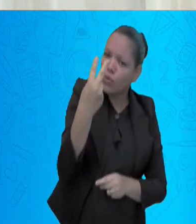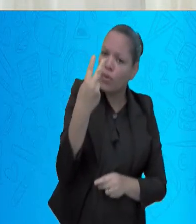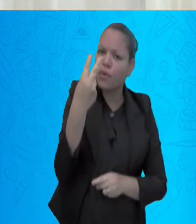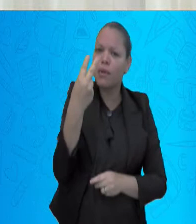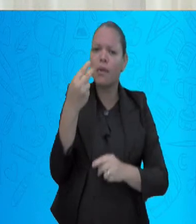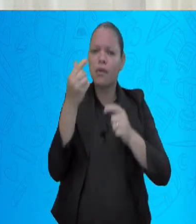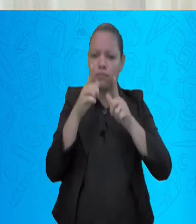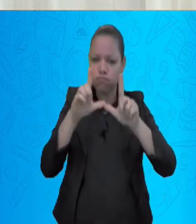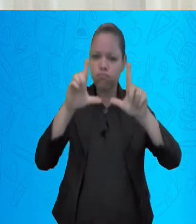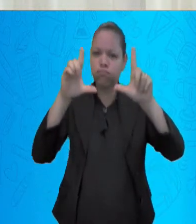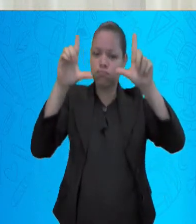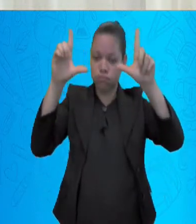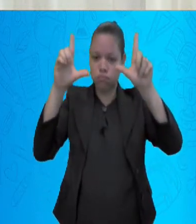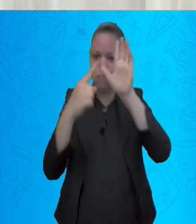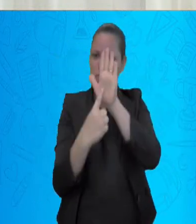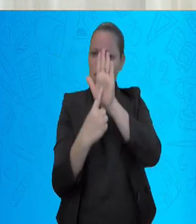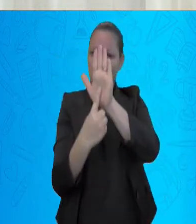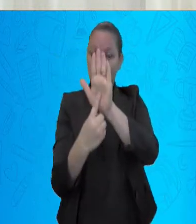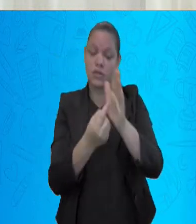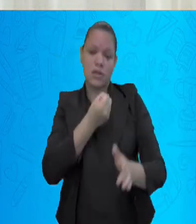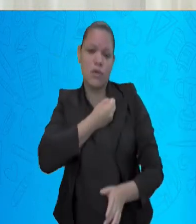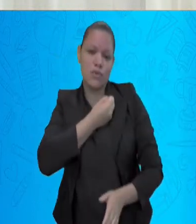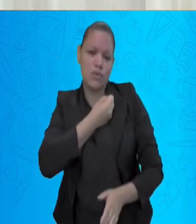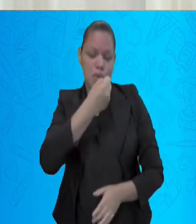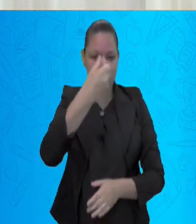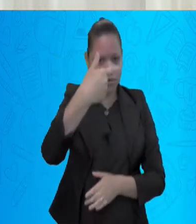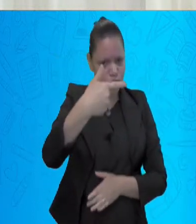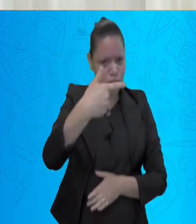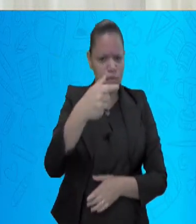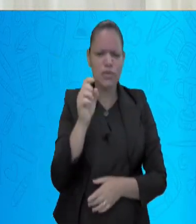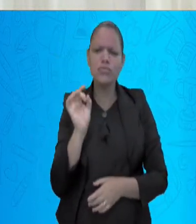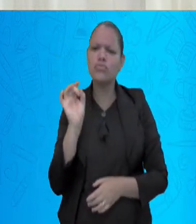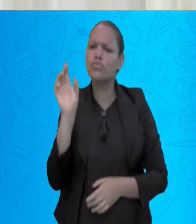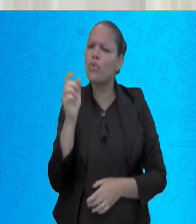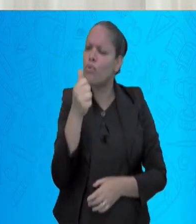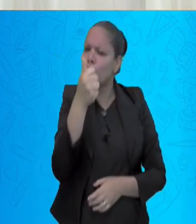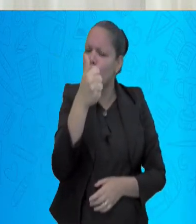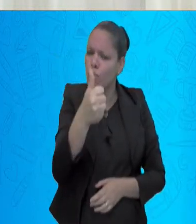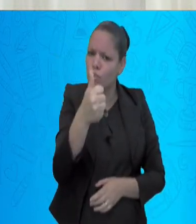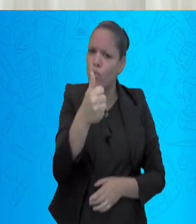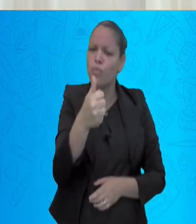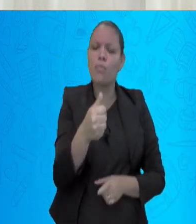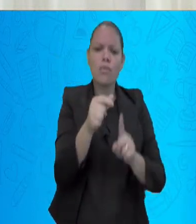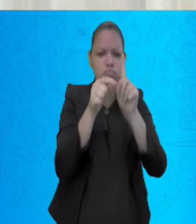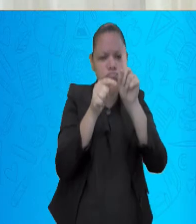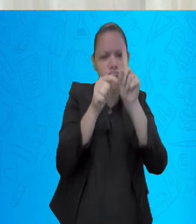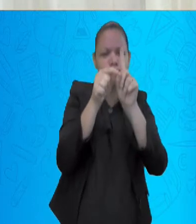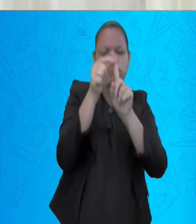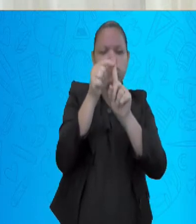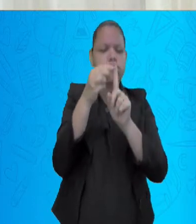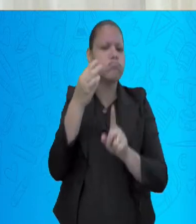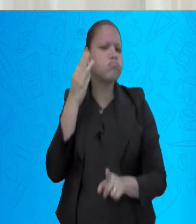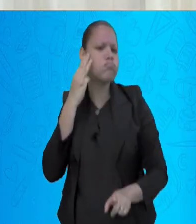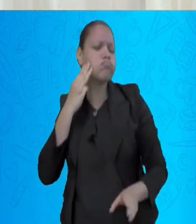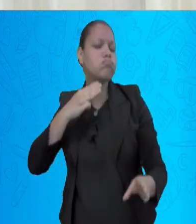2. 1, 2, e somente uma unidade de milhar, formando, então, o número